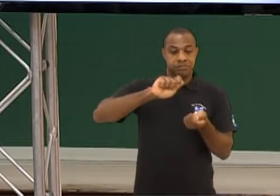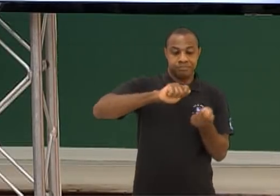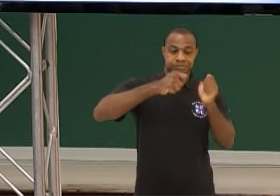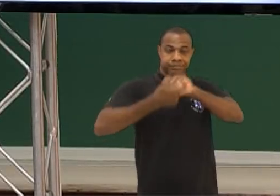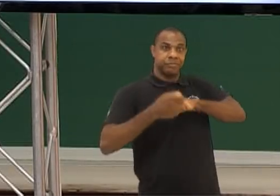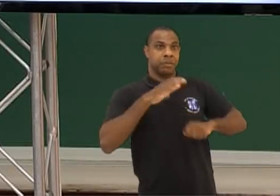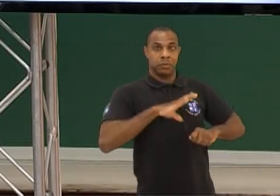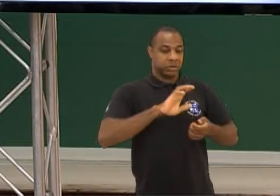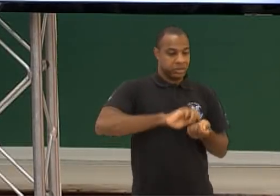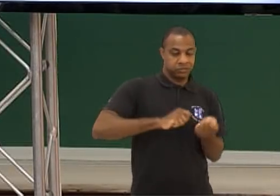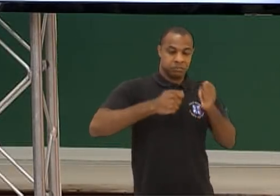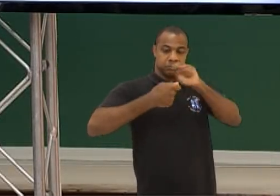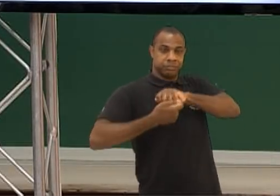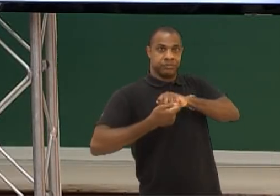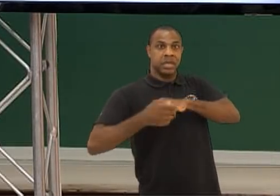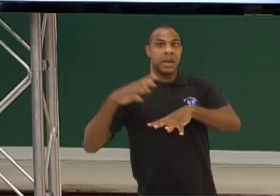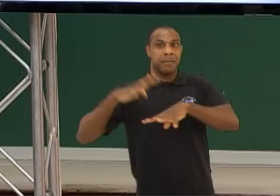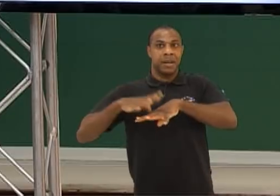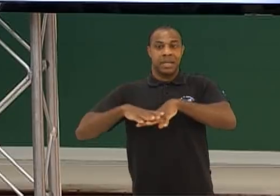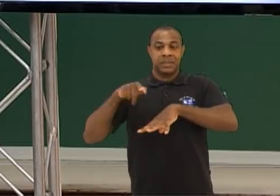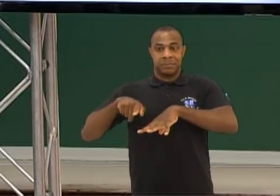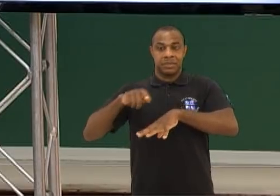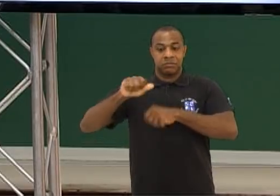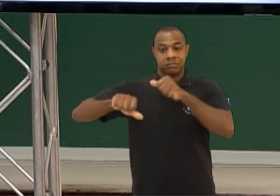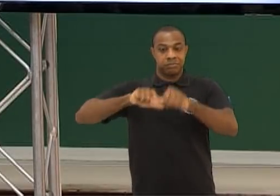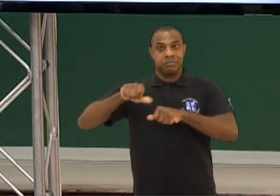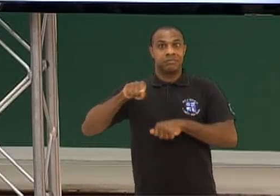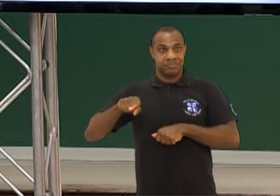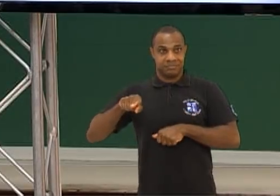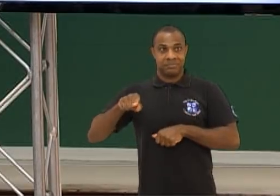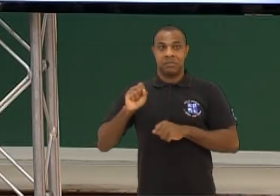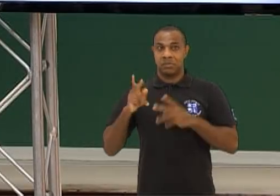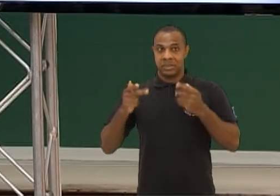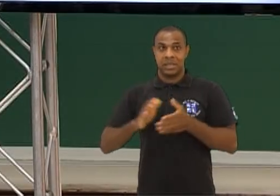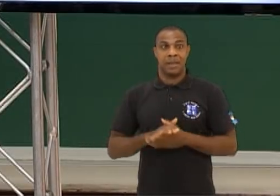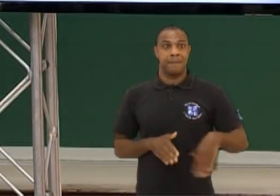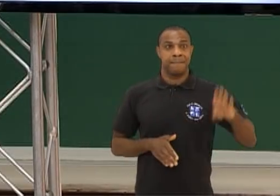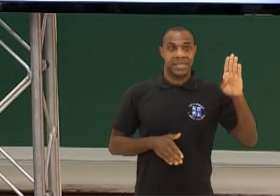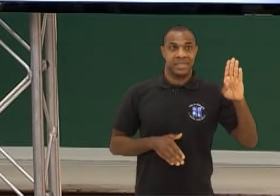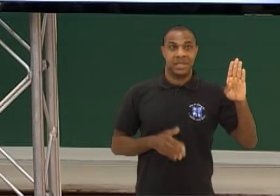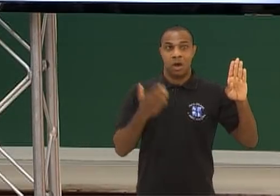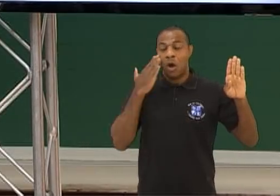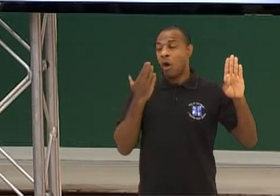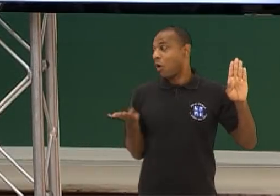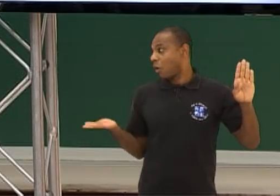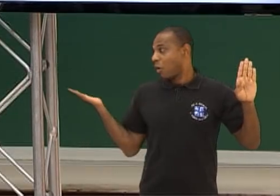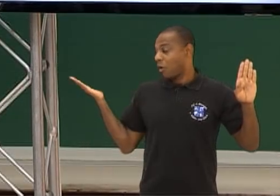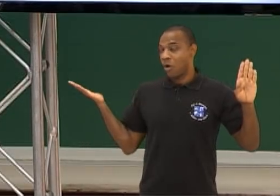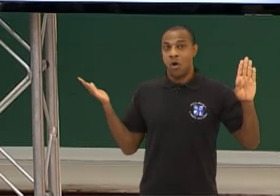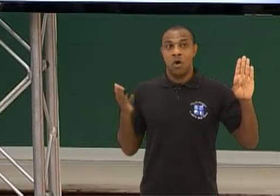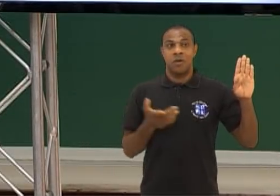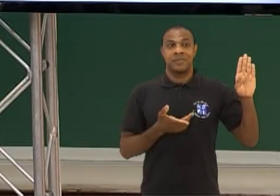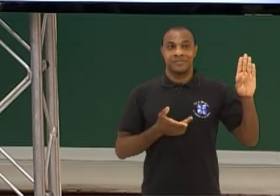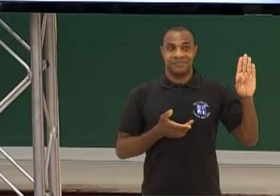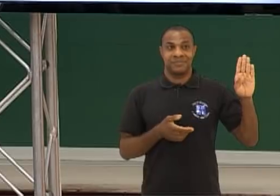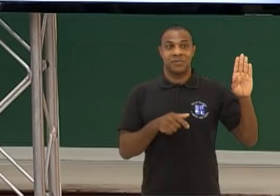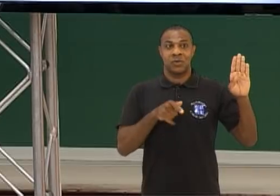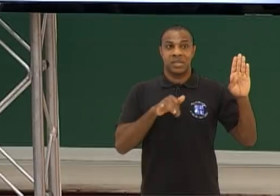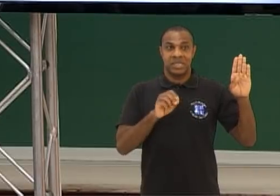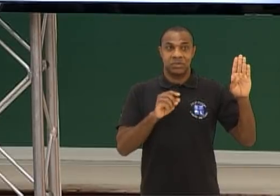dessa linguagem para a linguagem matemática. Tudo bem? Letra B. O quíntuplo do número x